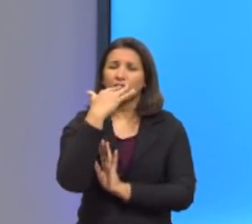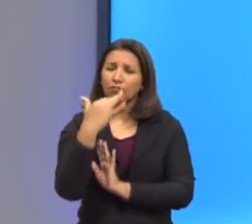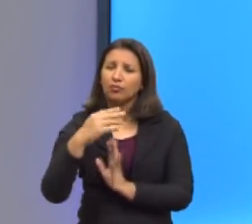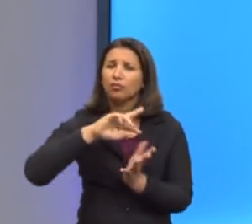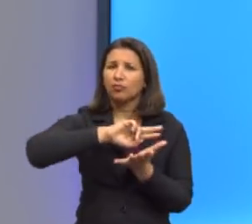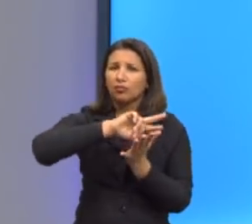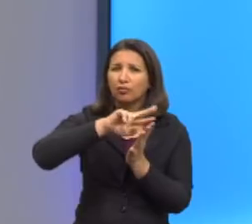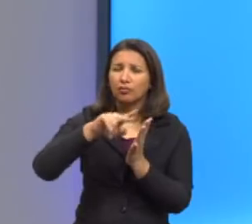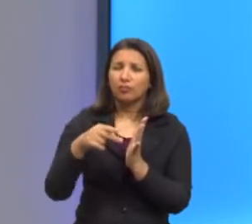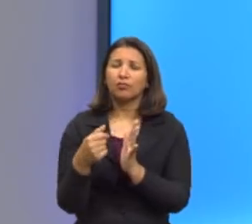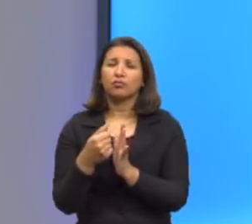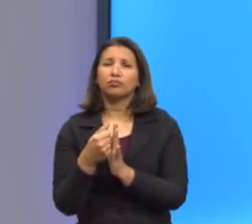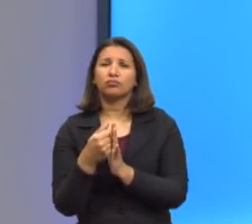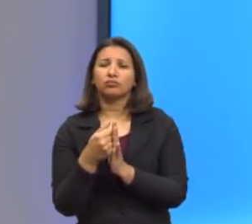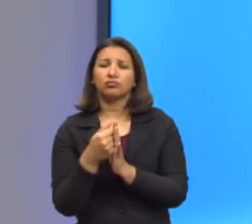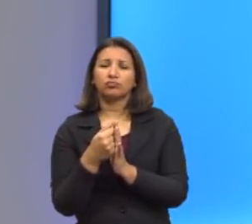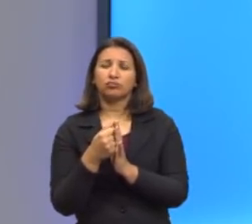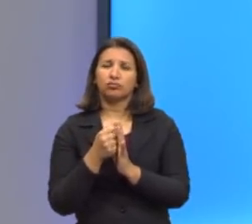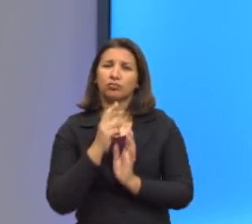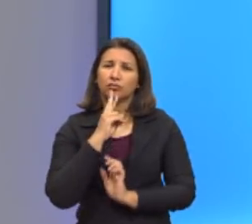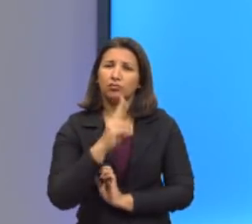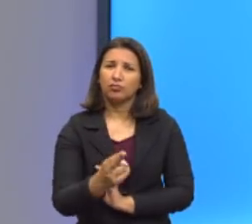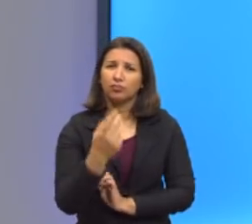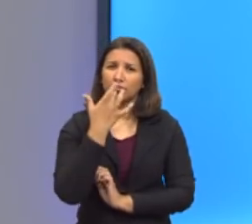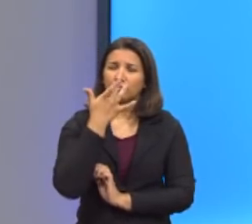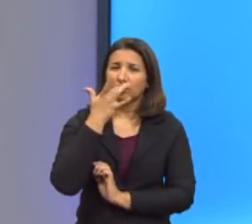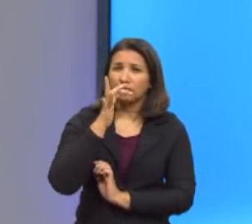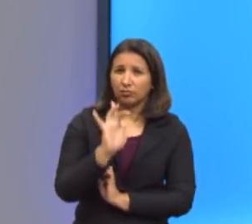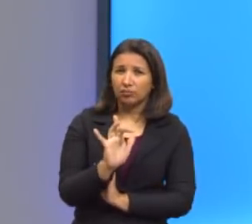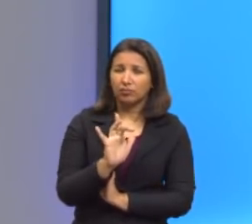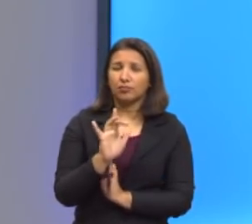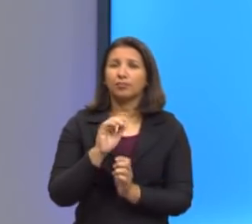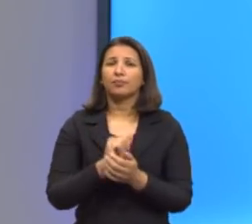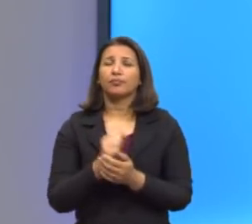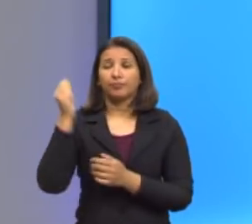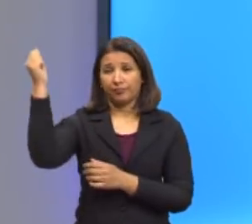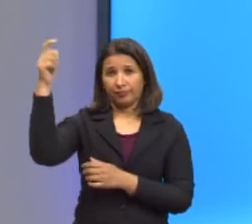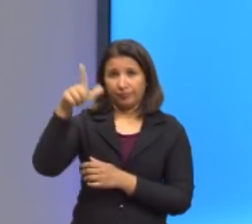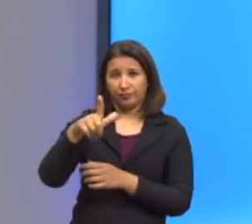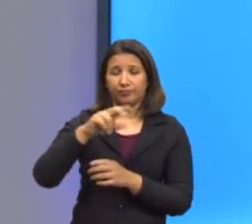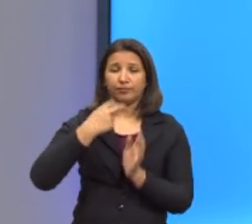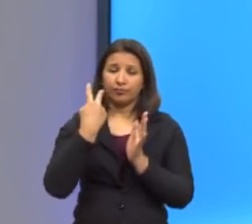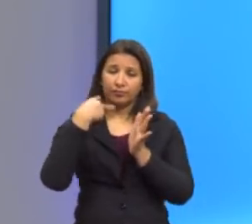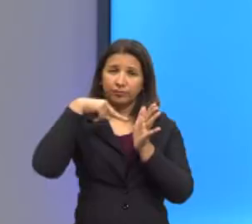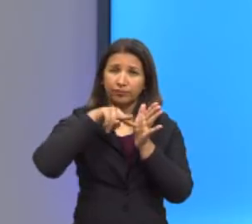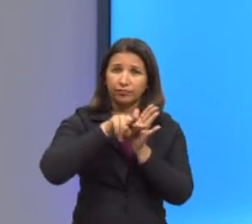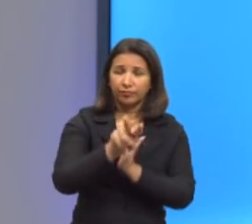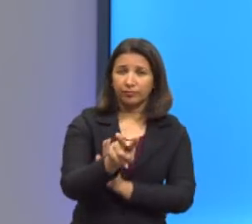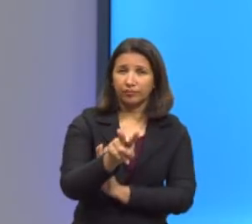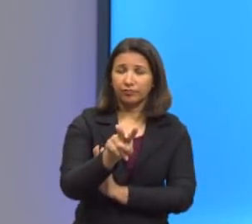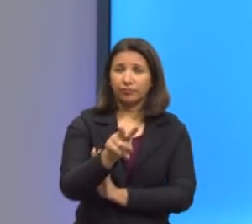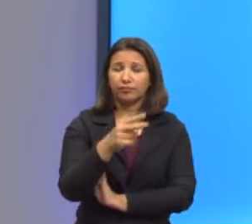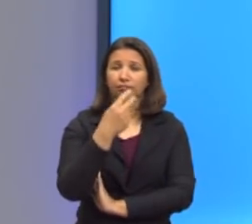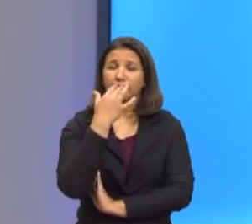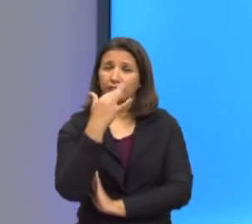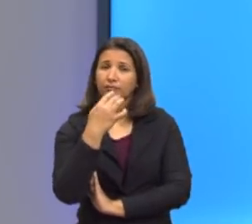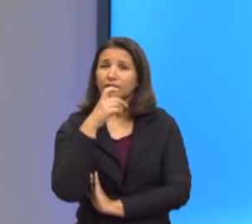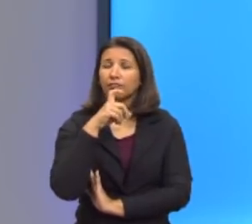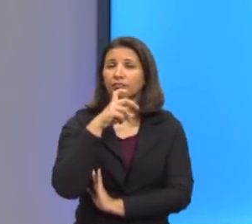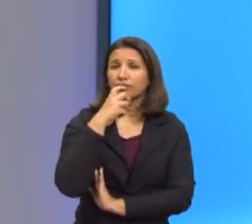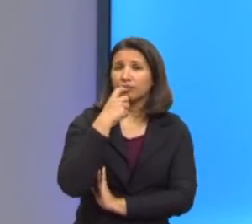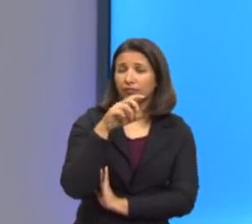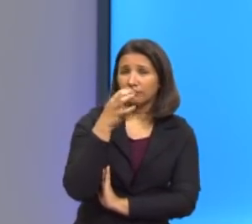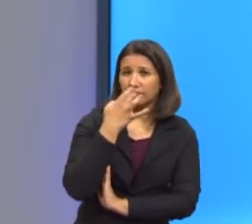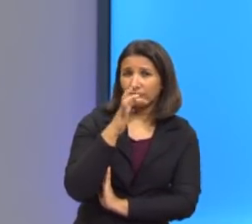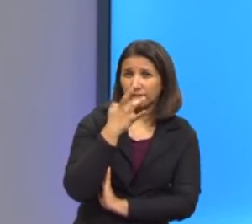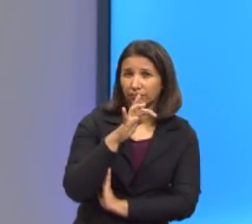ela tem várias cores que formam o branco. Então, recebe a luz branca, mas reflete o vermelho, ele absorve o restante